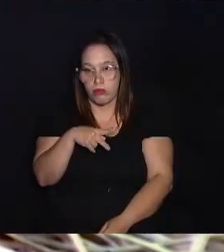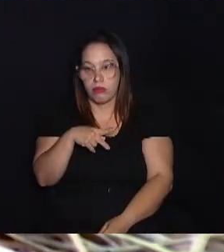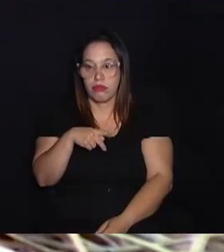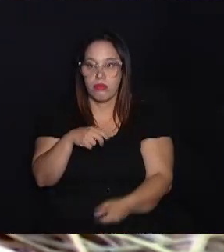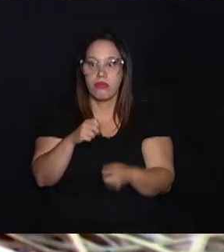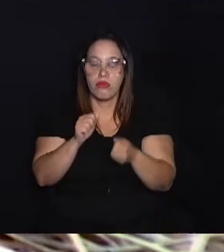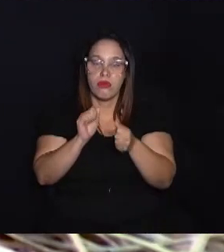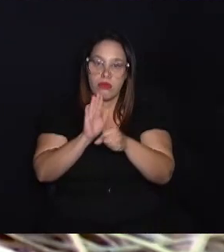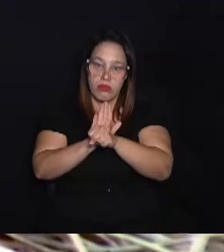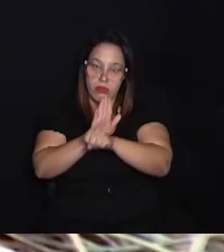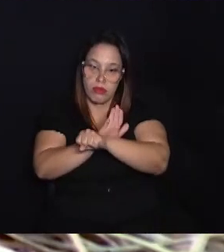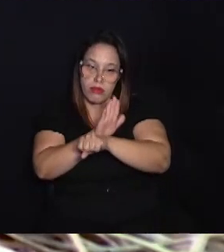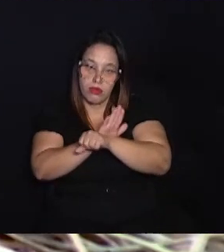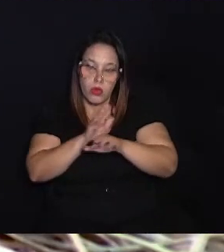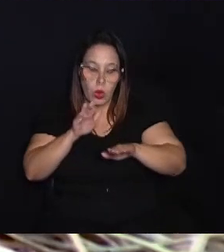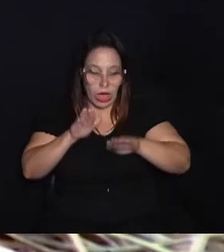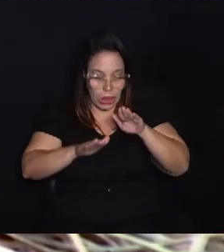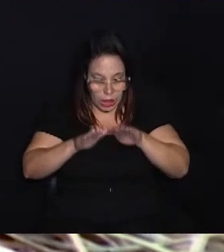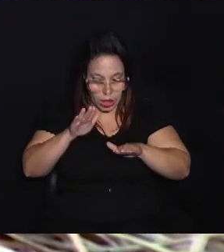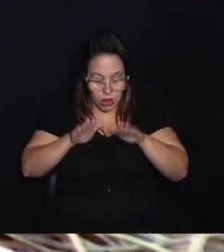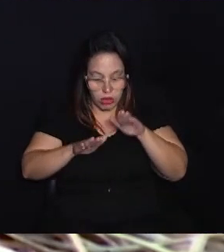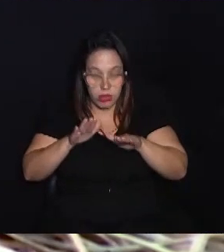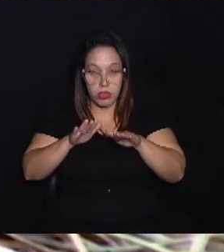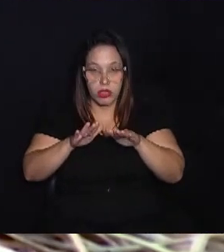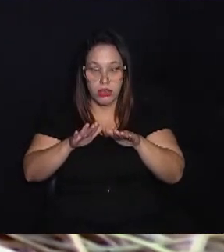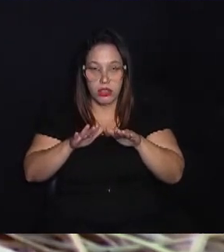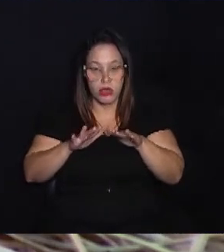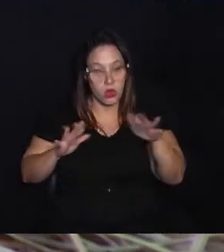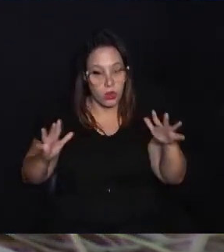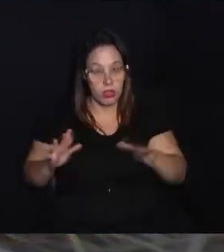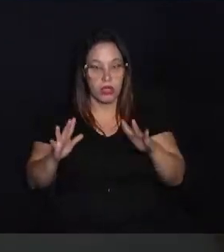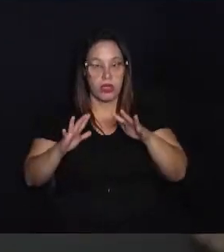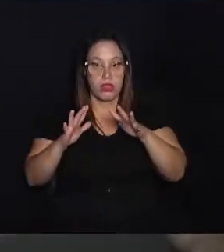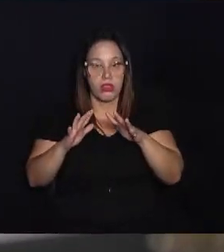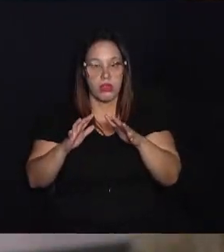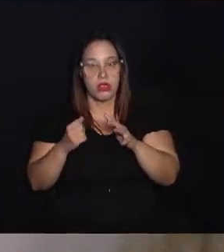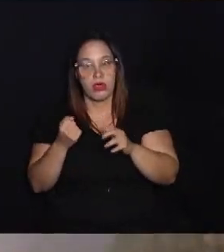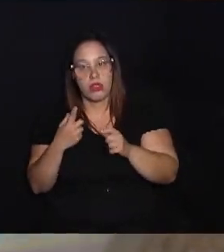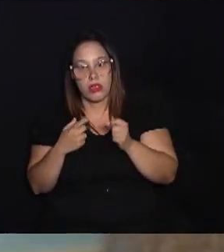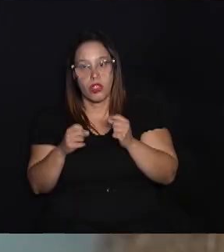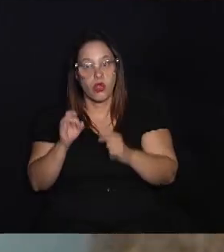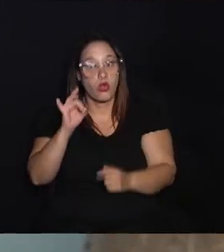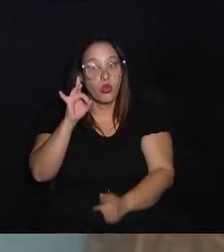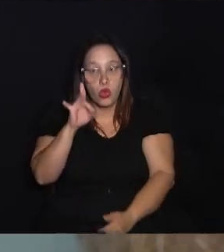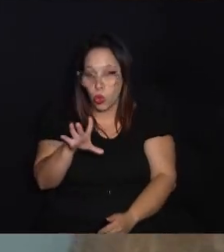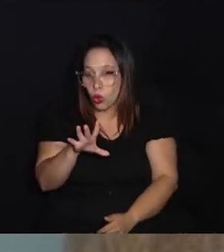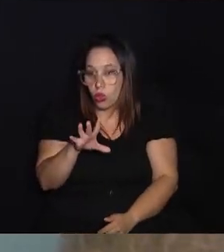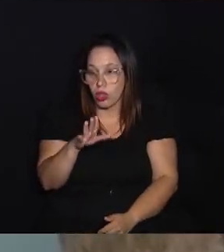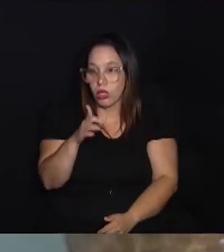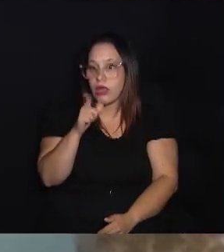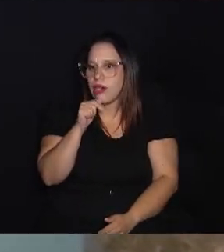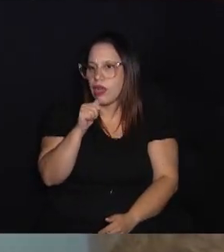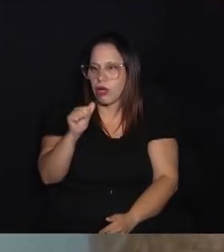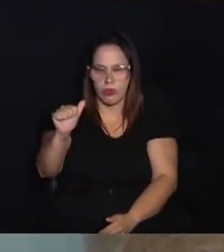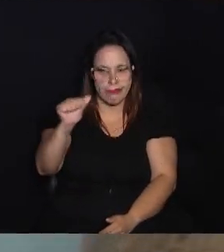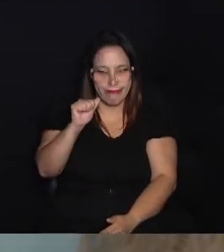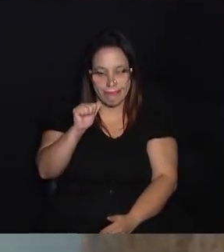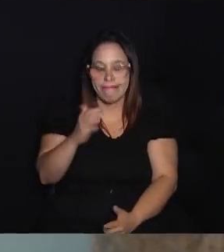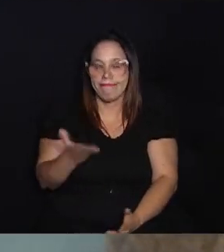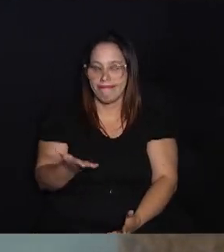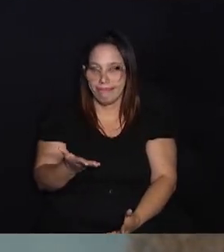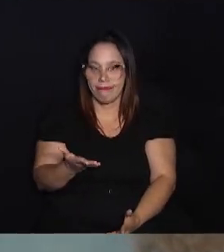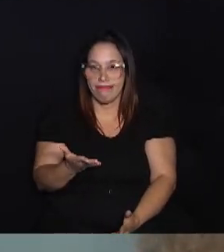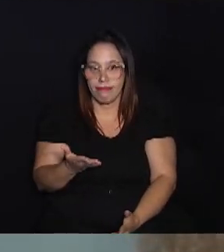nesse equilíbrio alimentar, né? Do ganho de energia. E, basicamente, é só isso. E água, tá? A